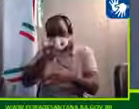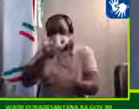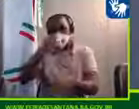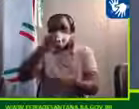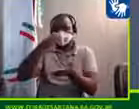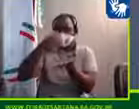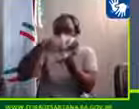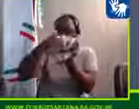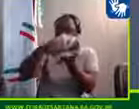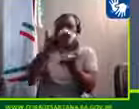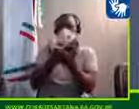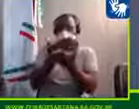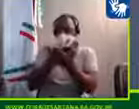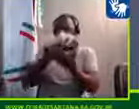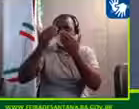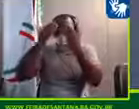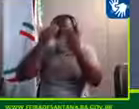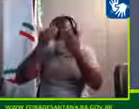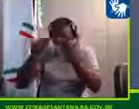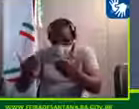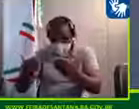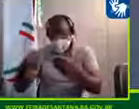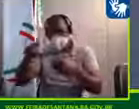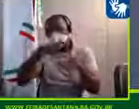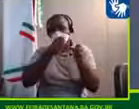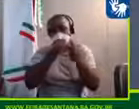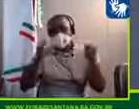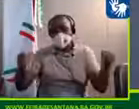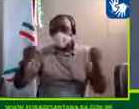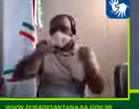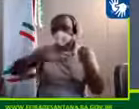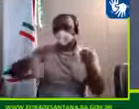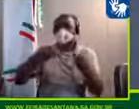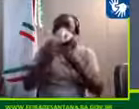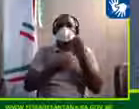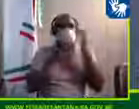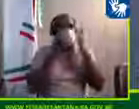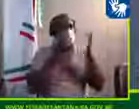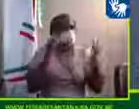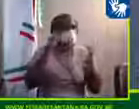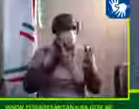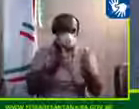quem nós agradecemos muito por ampliar nossa capacidade de ser ouvido, de ser entendido.